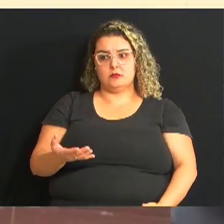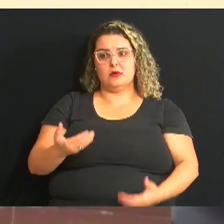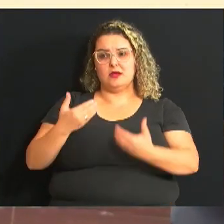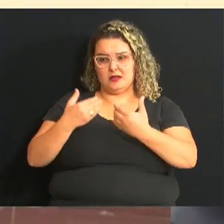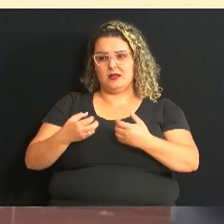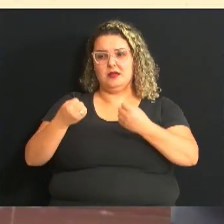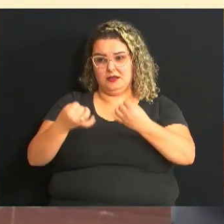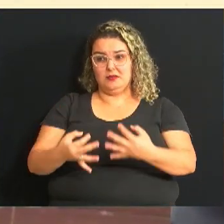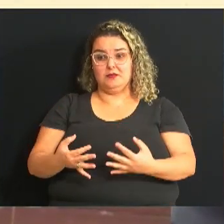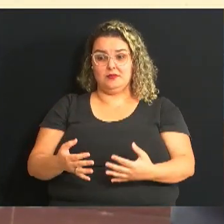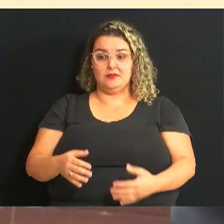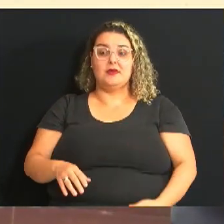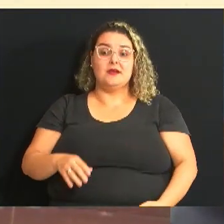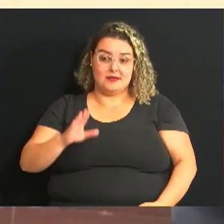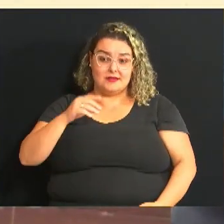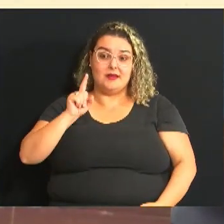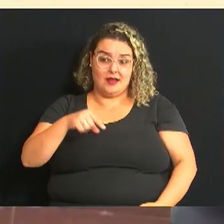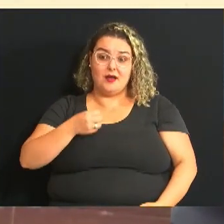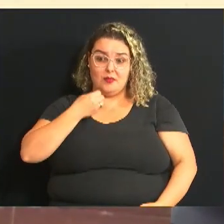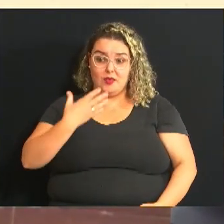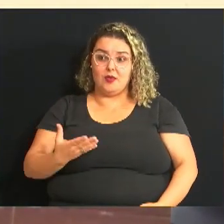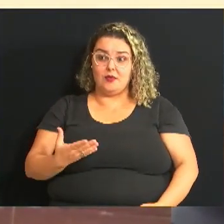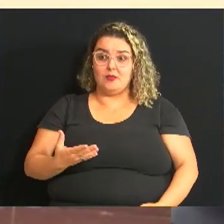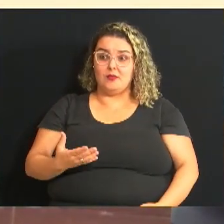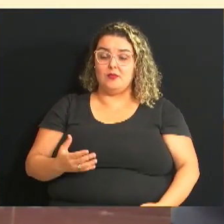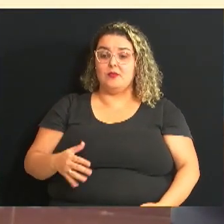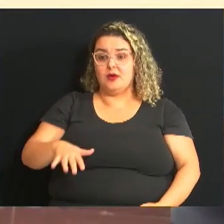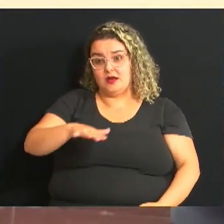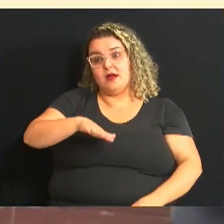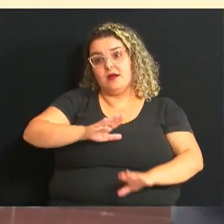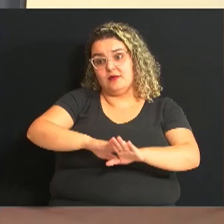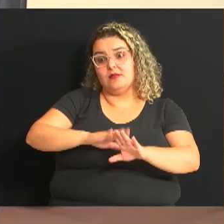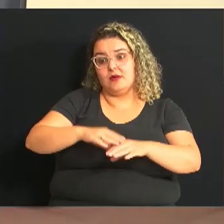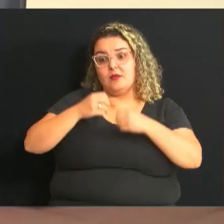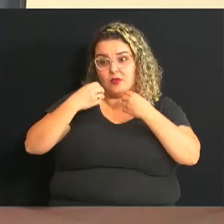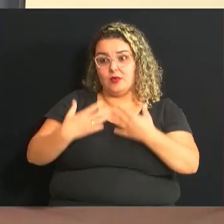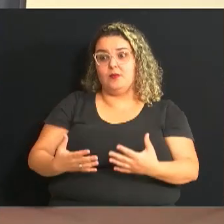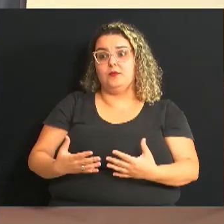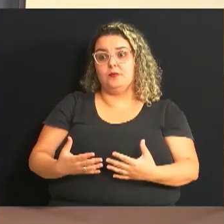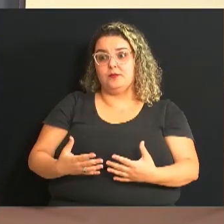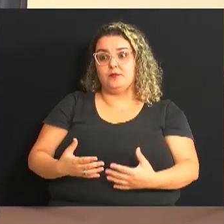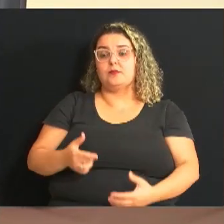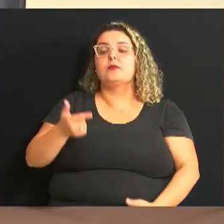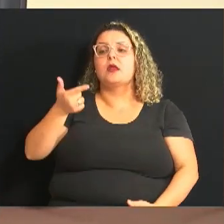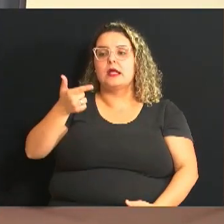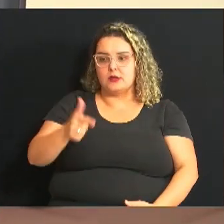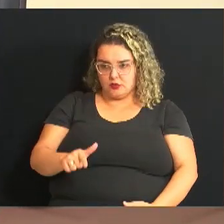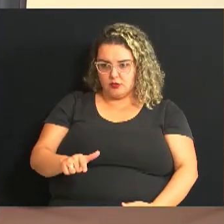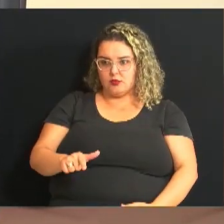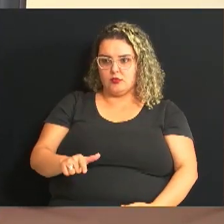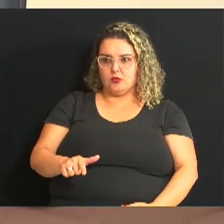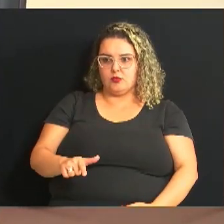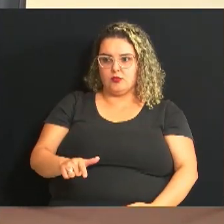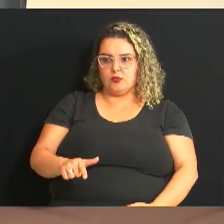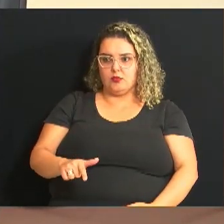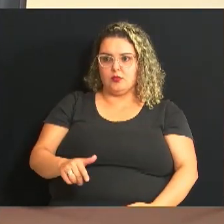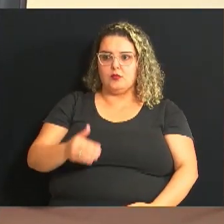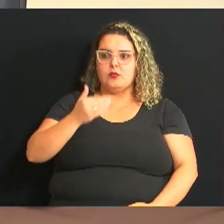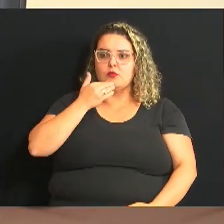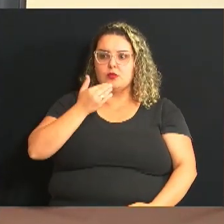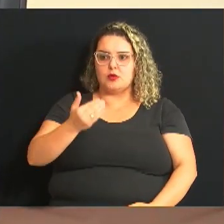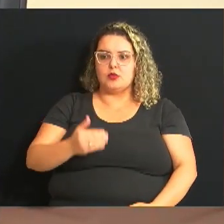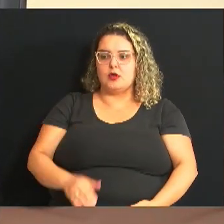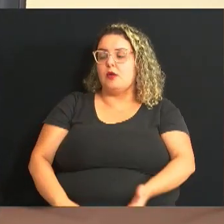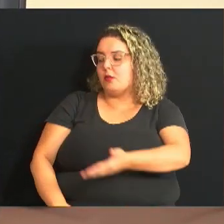vale a pena, porque a causa é muito nobre, né? Tá certo. Então, a gente vai novamente repetir, eu vou pedir para o pessoal colocar